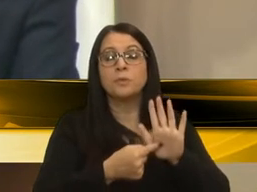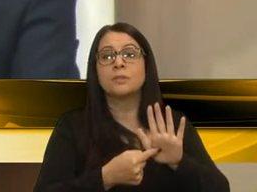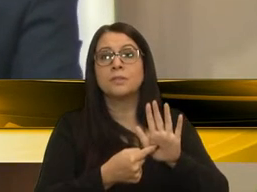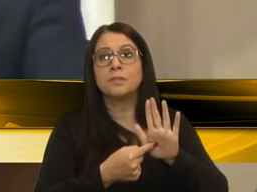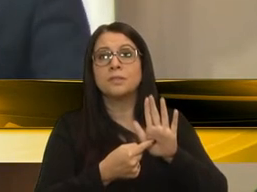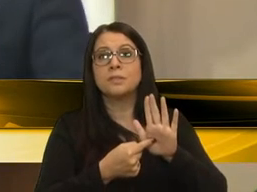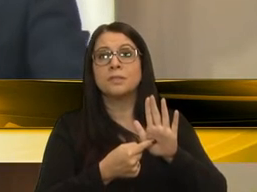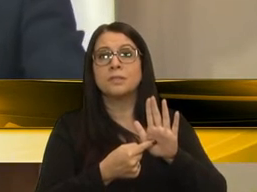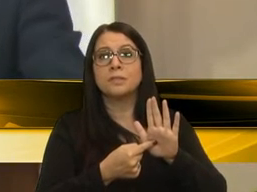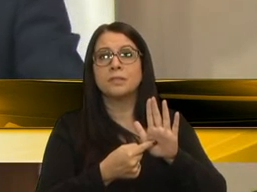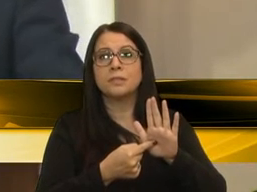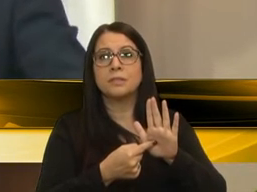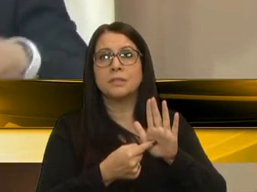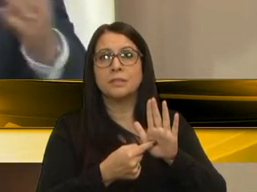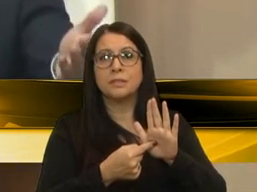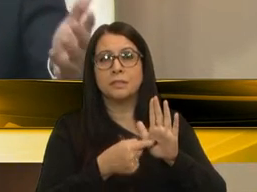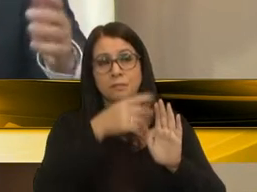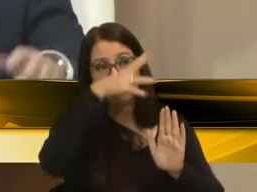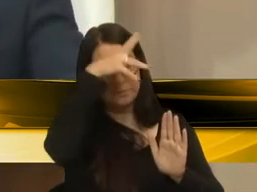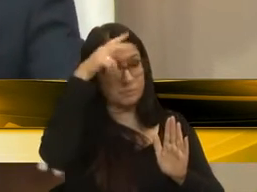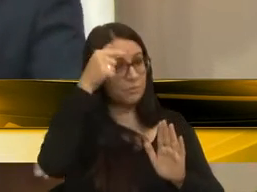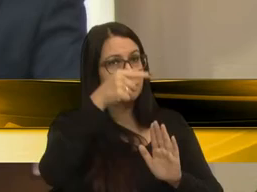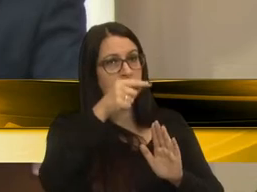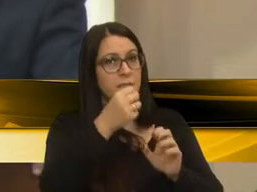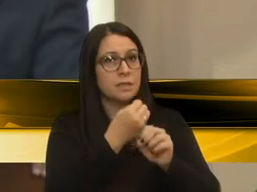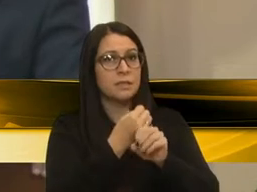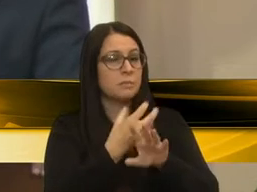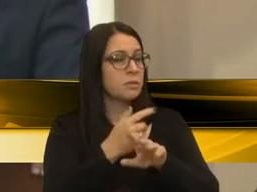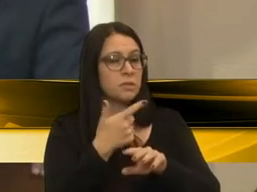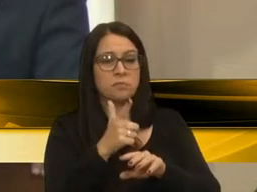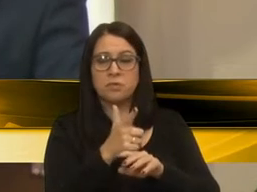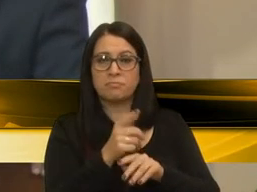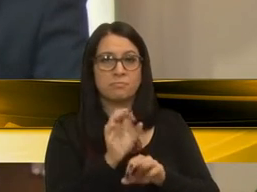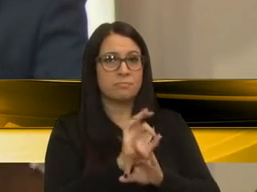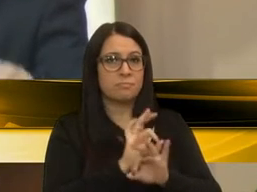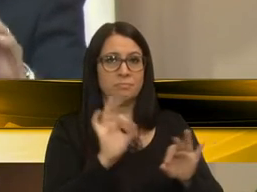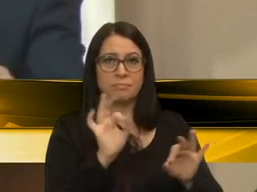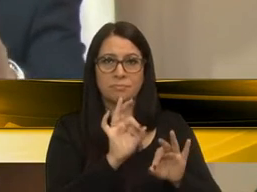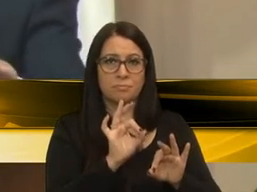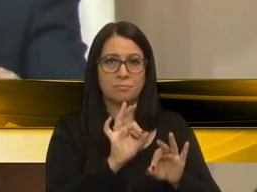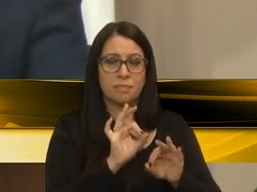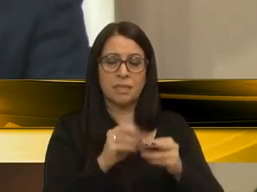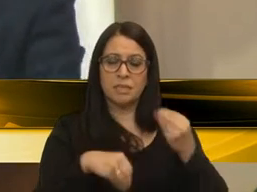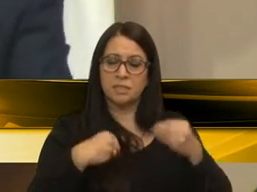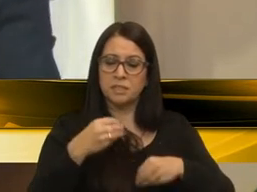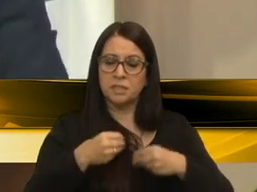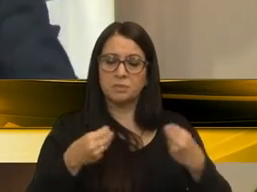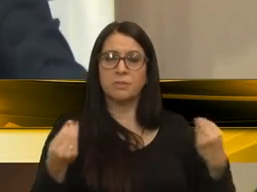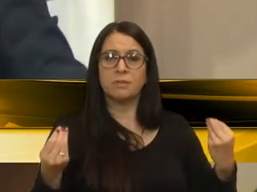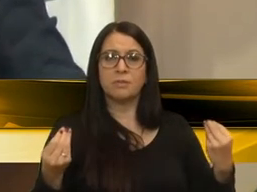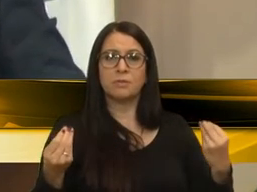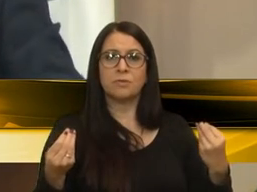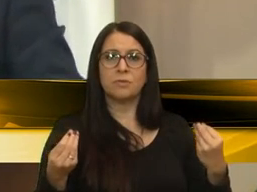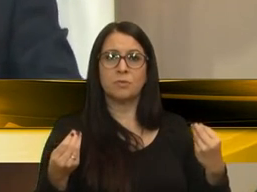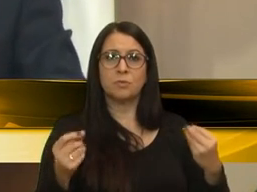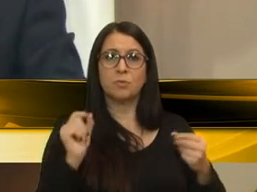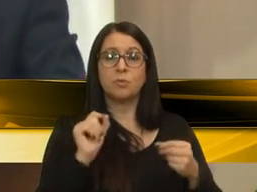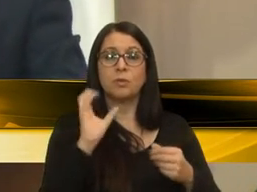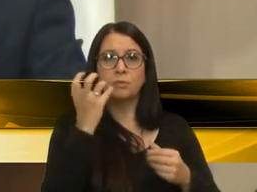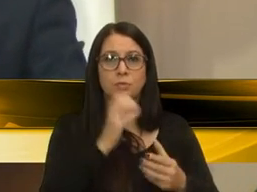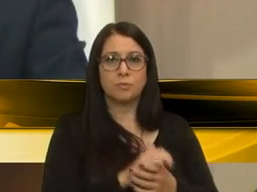que o Poder Executivo e aí a SMED não tem absolutamente nenhuma sensibilidade com essa